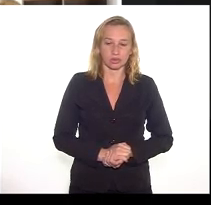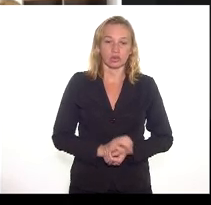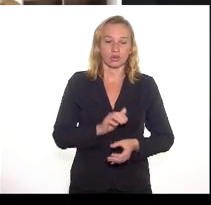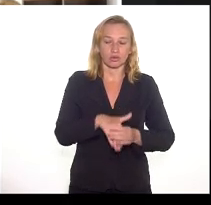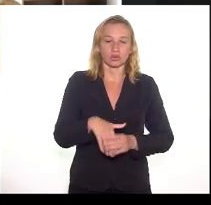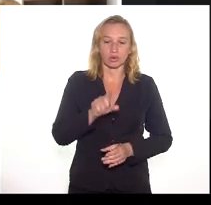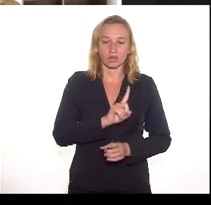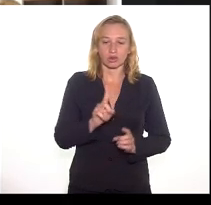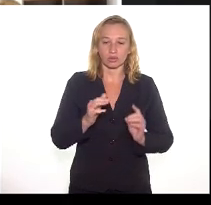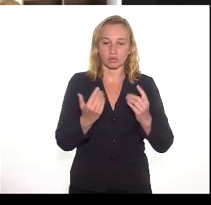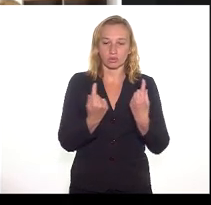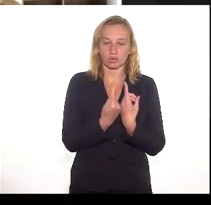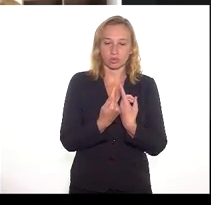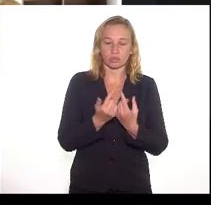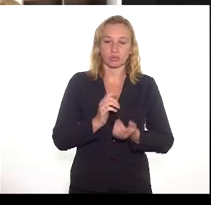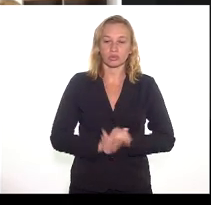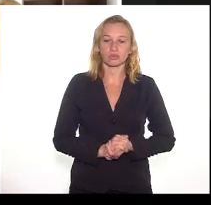Votou não no grupo.